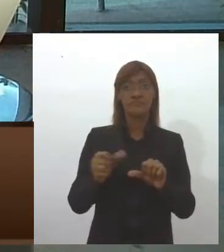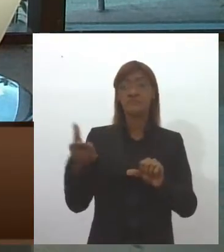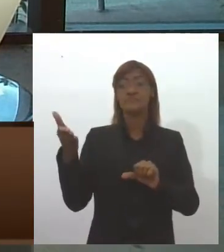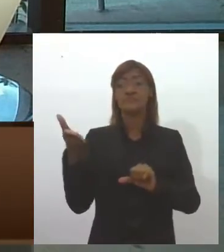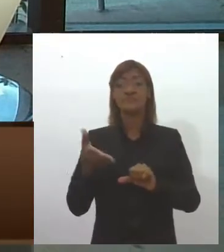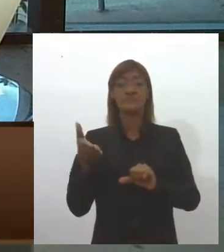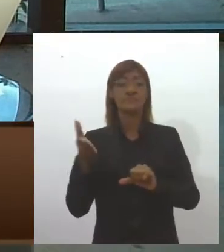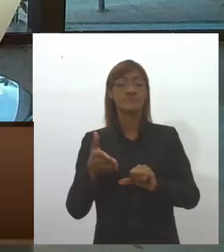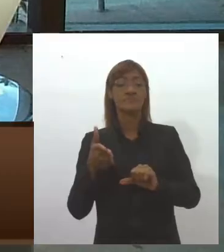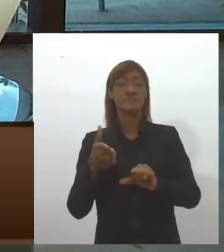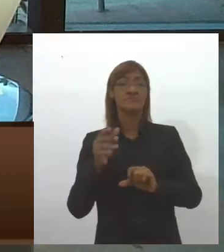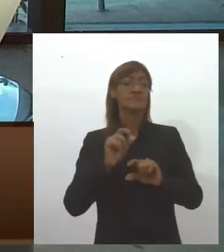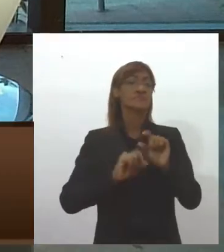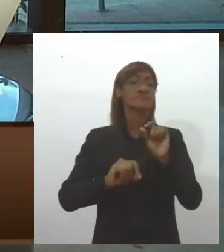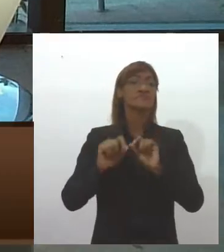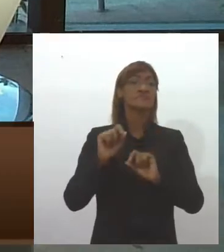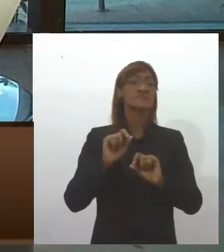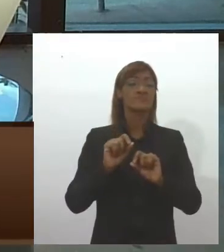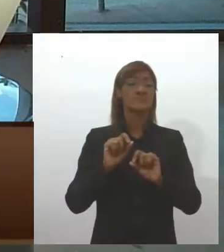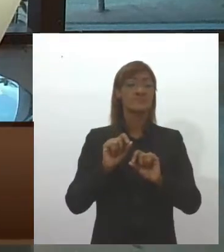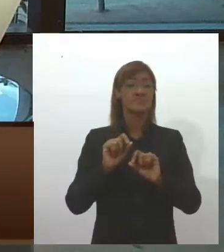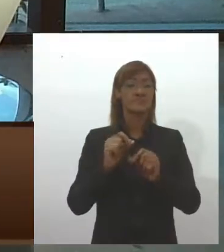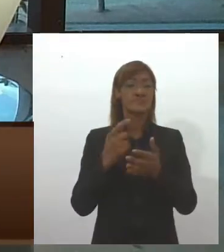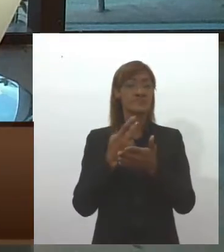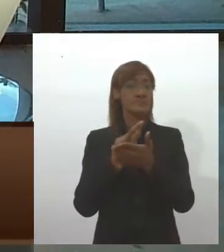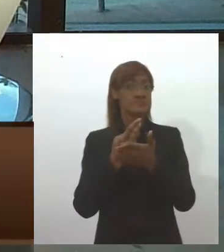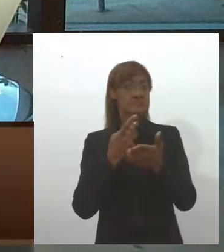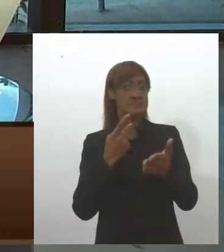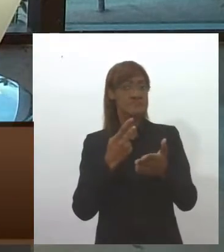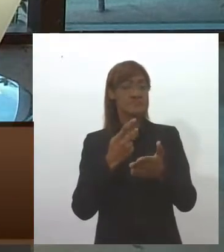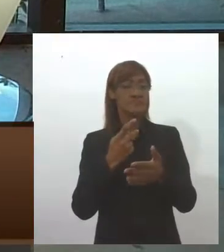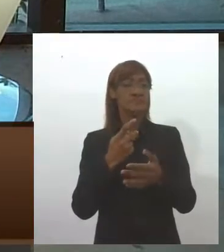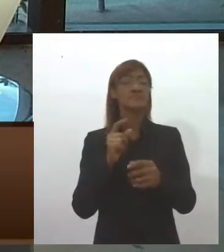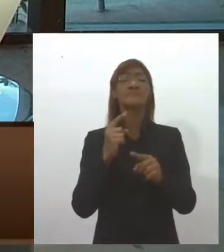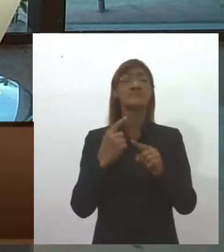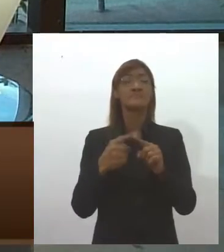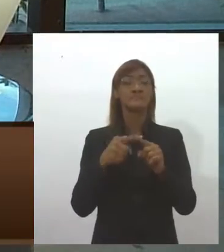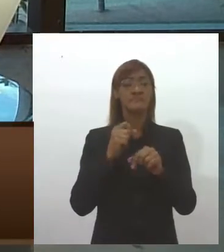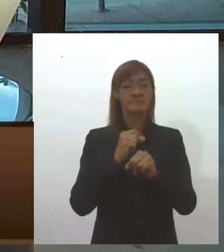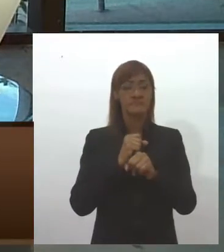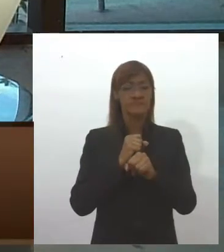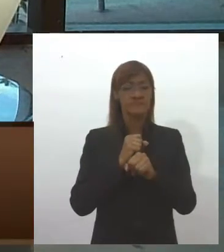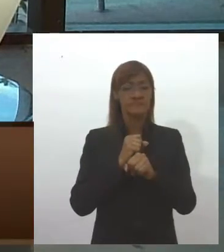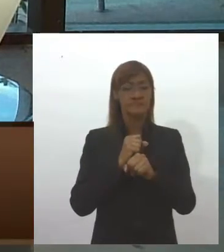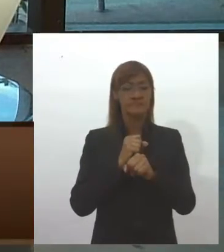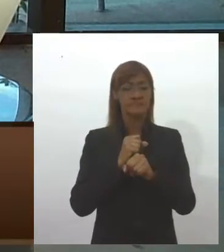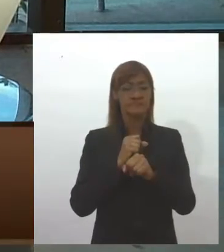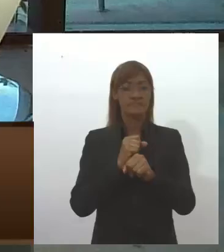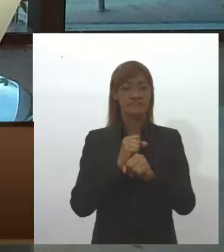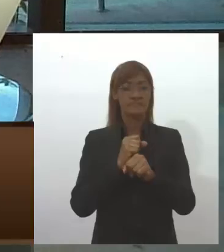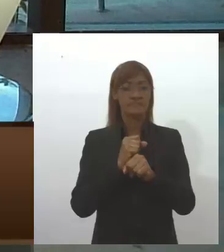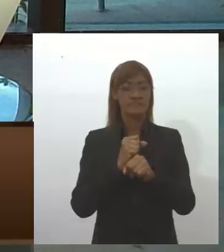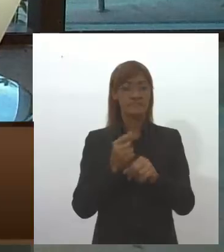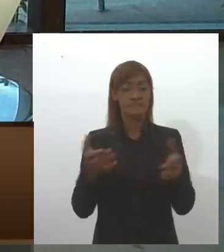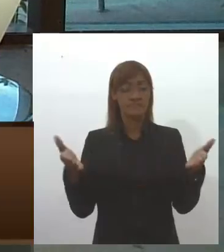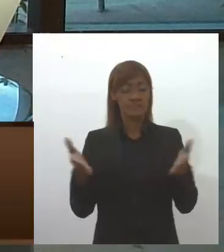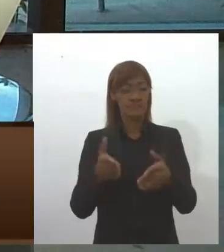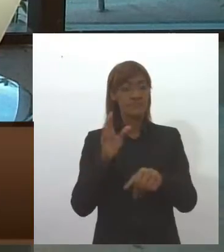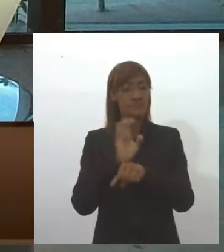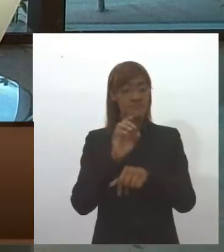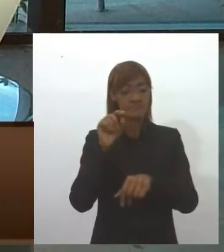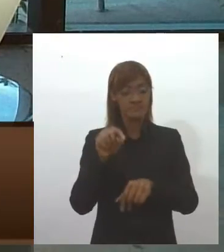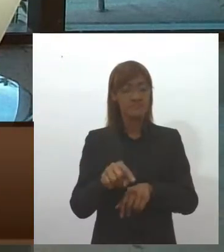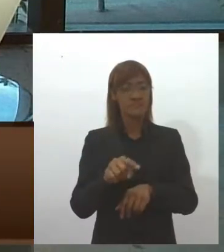deve essa, digamos que, essa falta de agressividade no turismo para que se tenha um estado, de